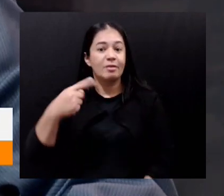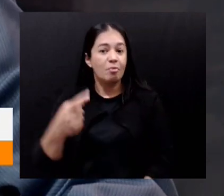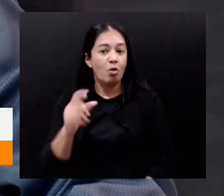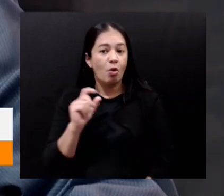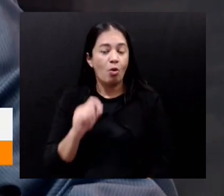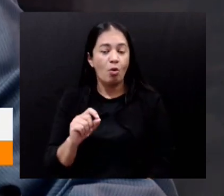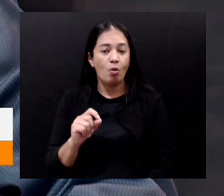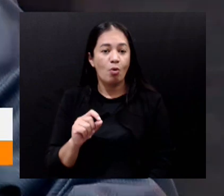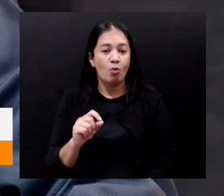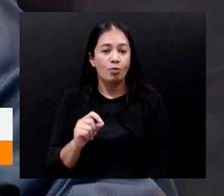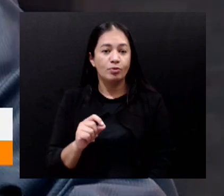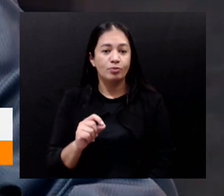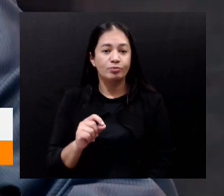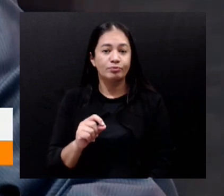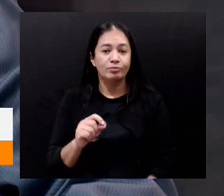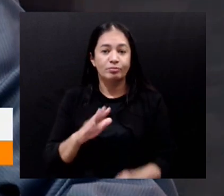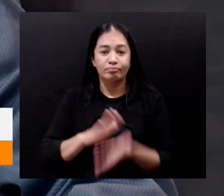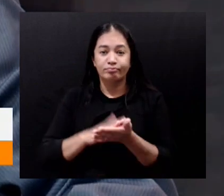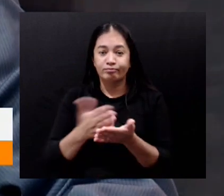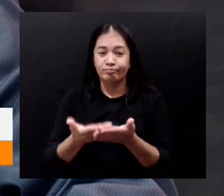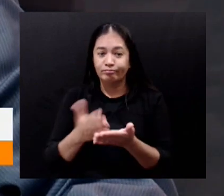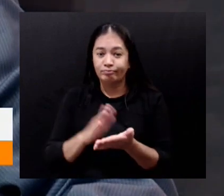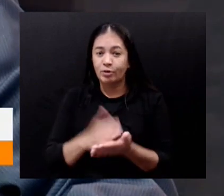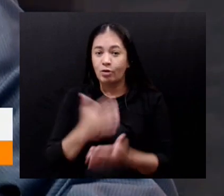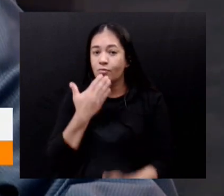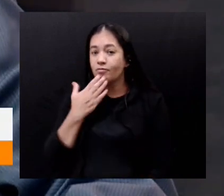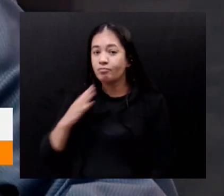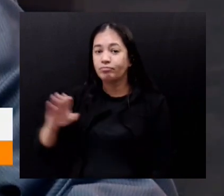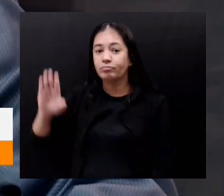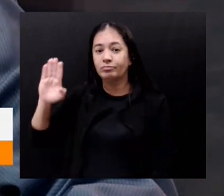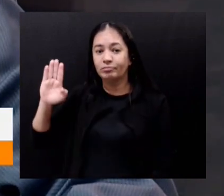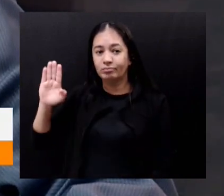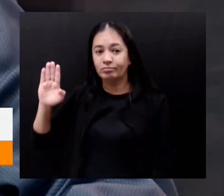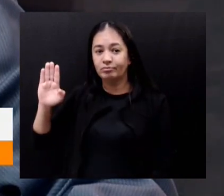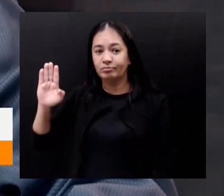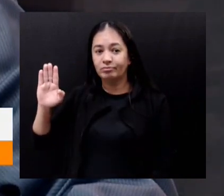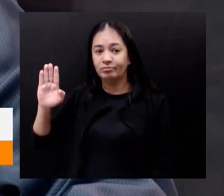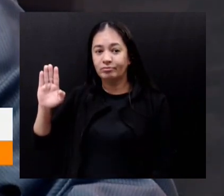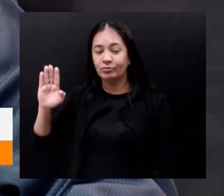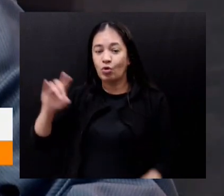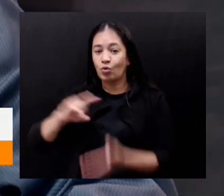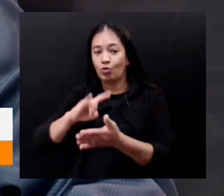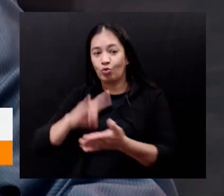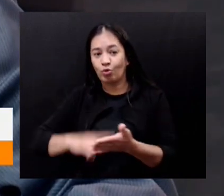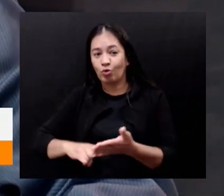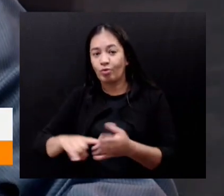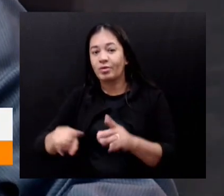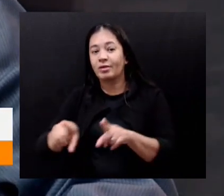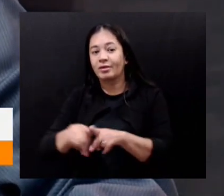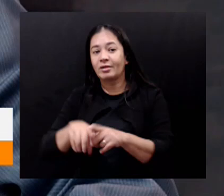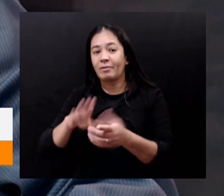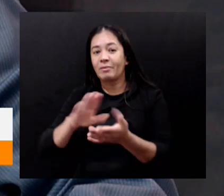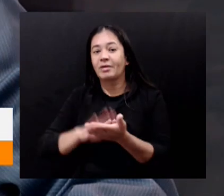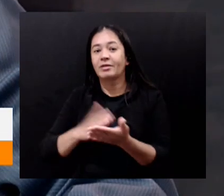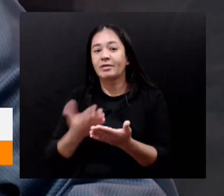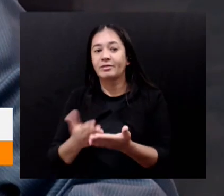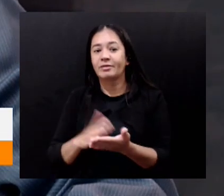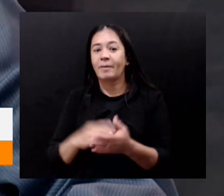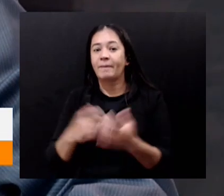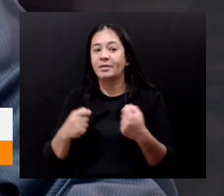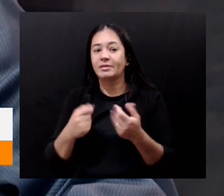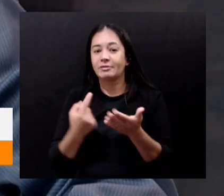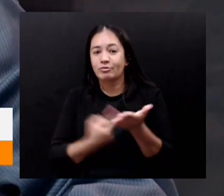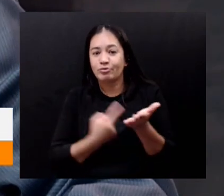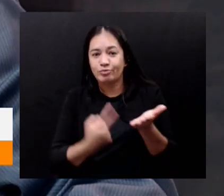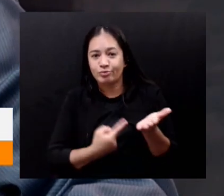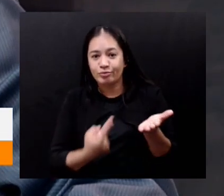traduzir por um juramentado tudo, tanto o documento quanto a tradução deve ser apostilado, e dependendo